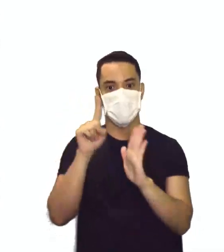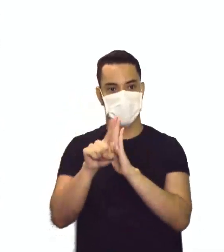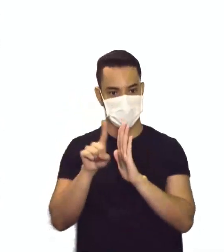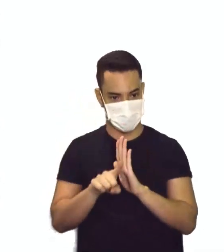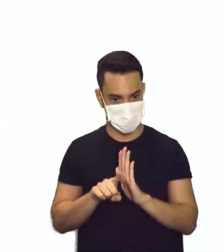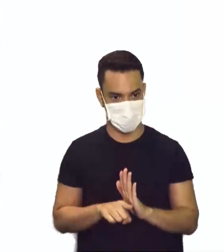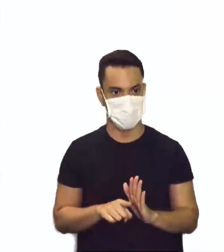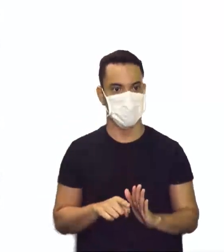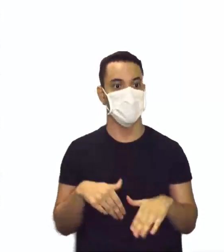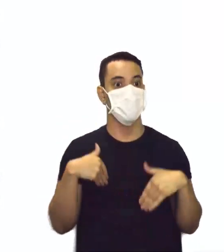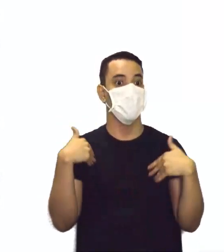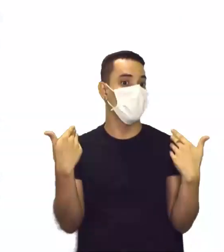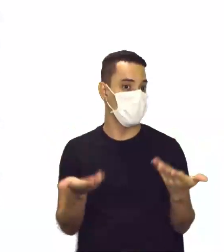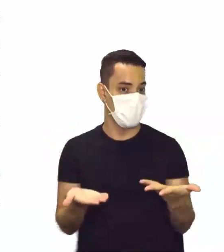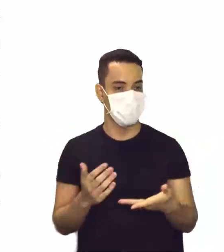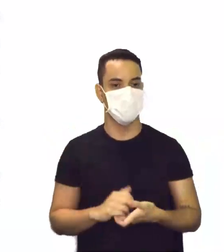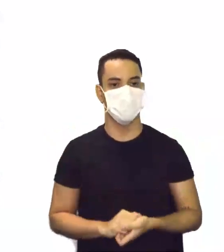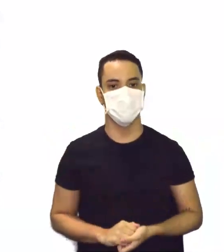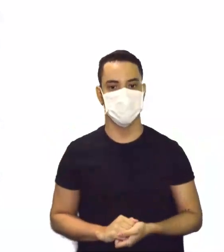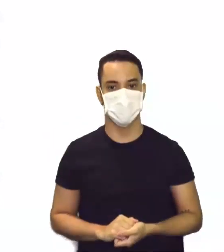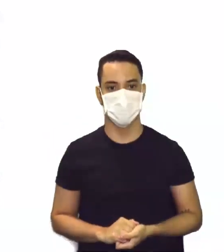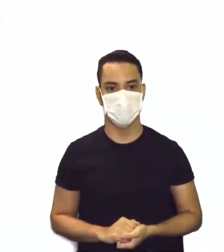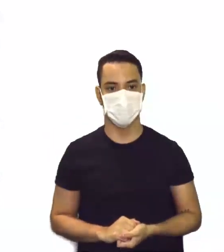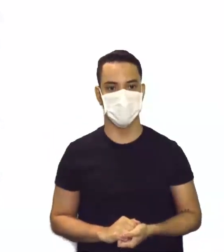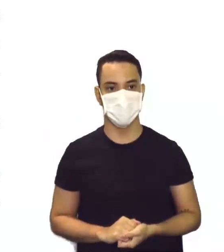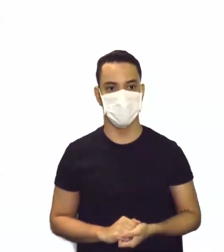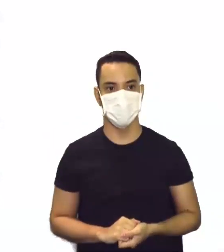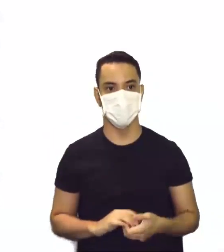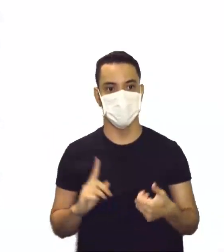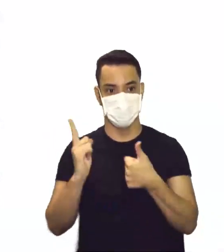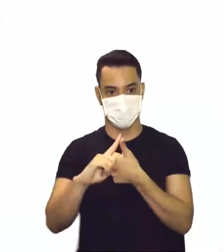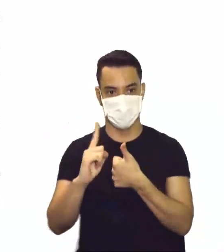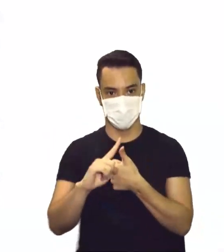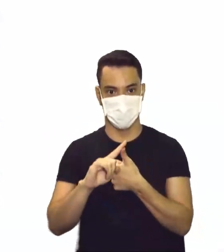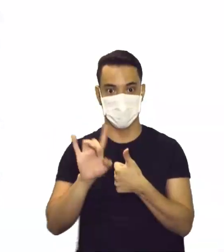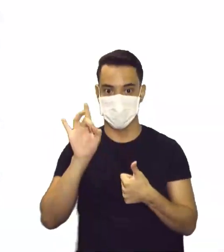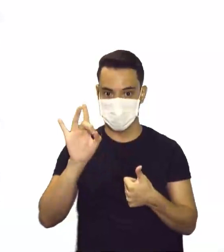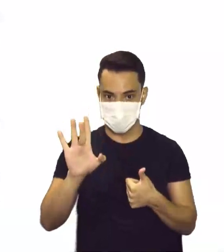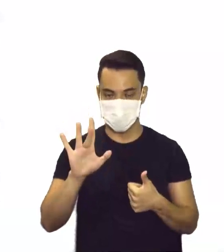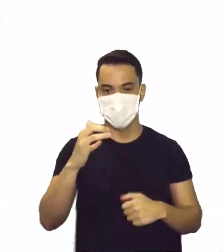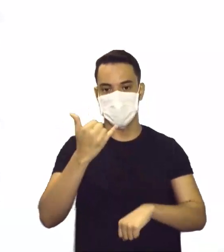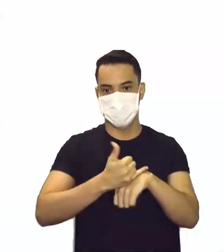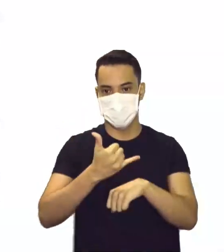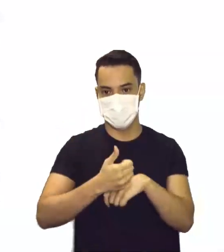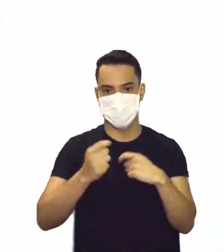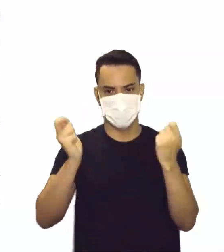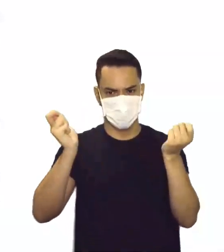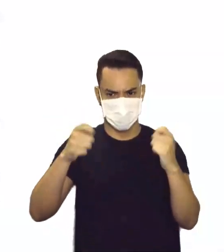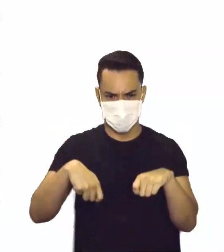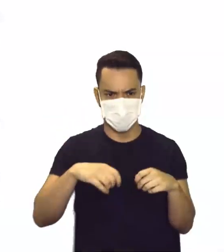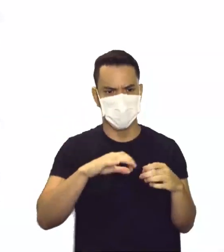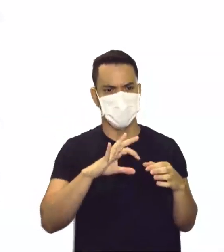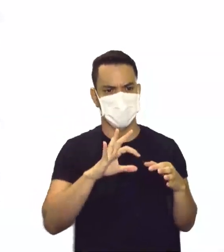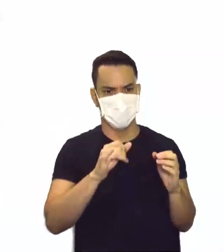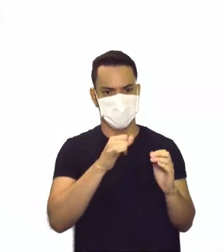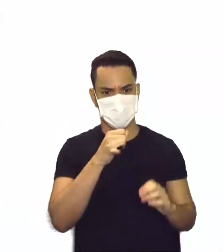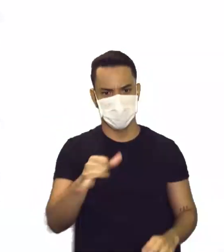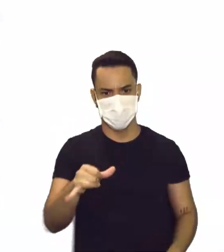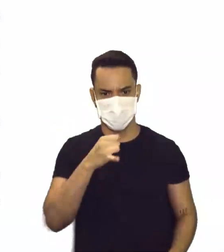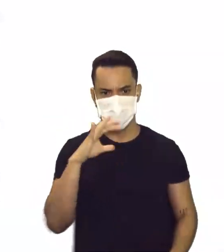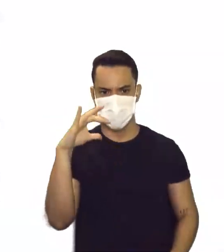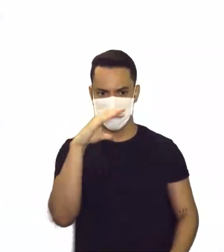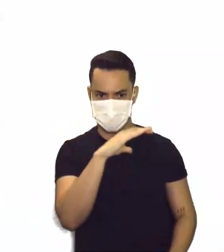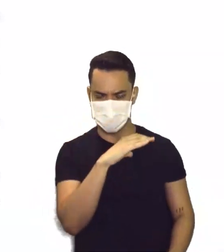alternativas. Bom, o que ele fala? Na letra A, somente os metais podem conduzir eletricidade e